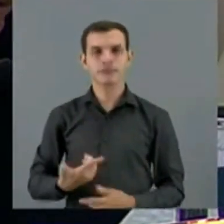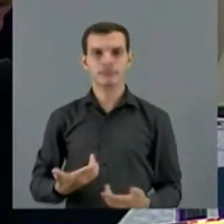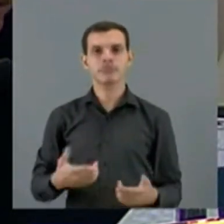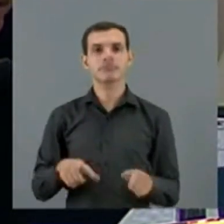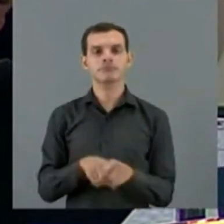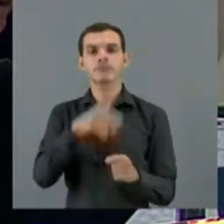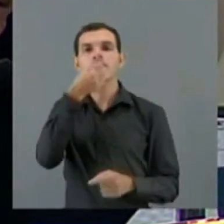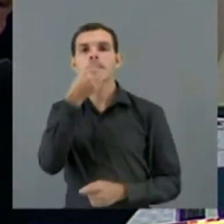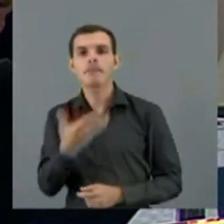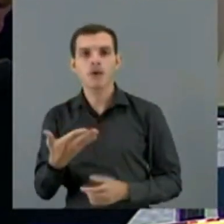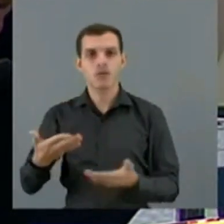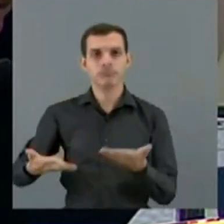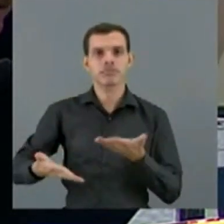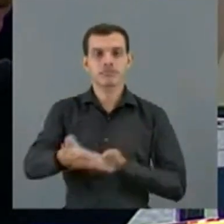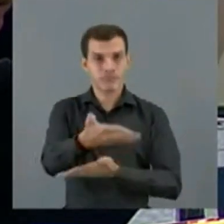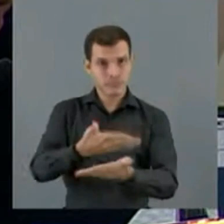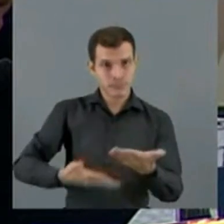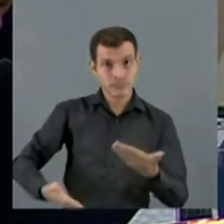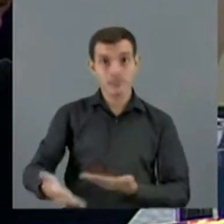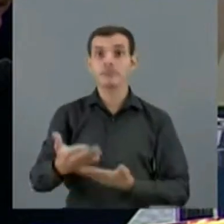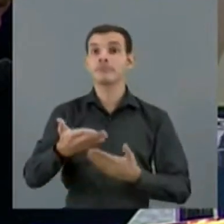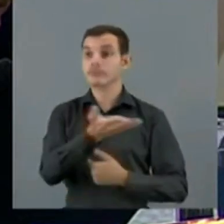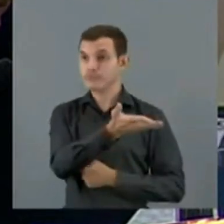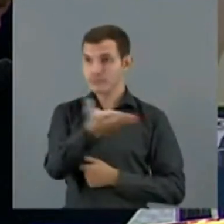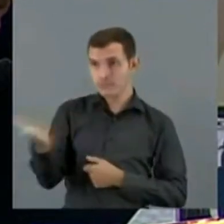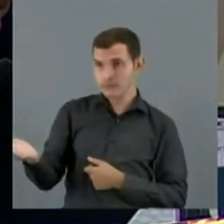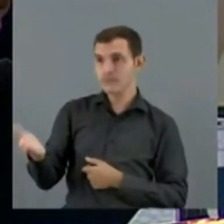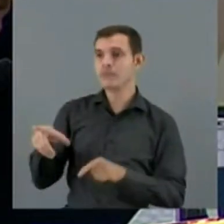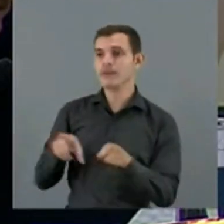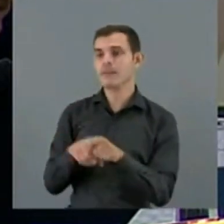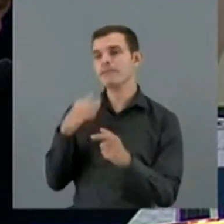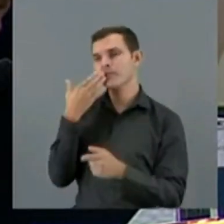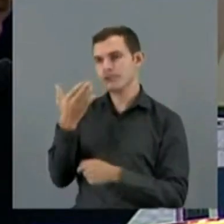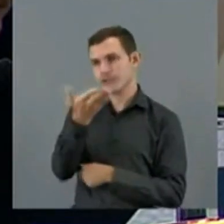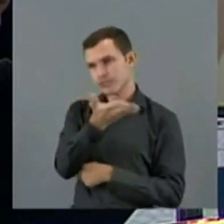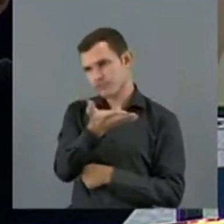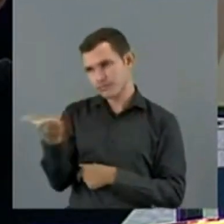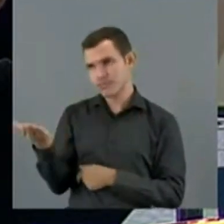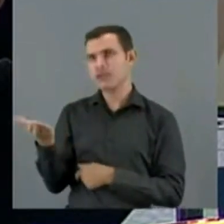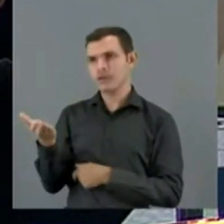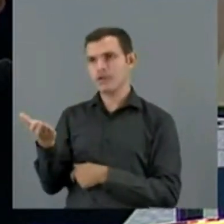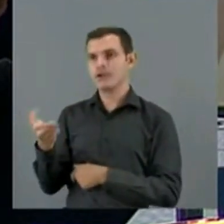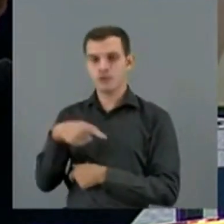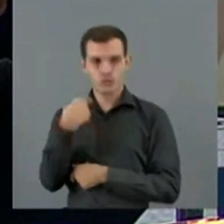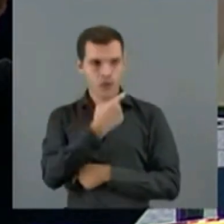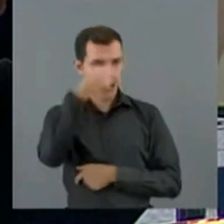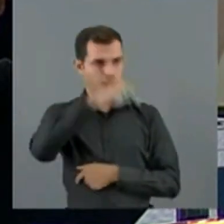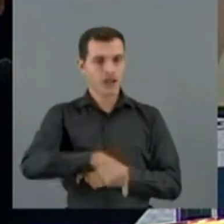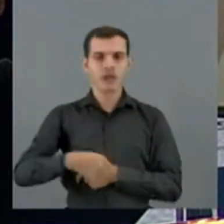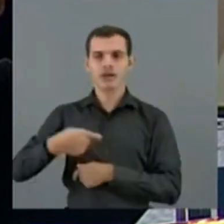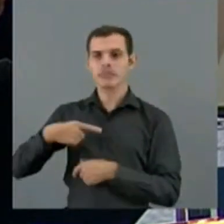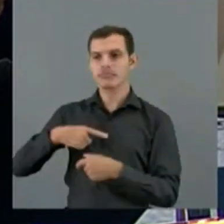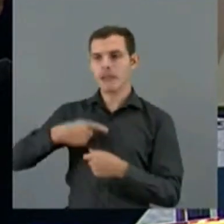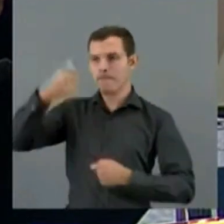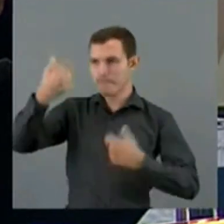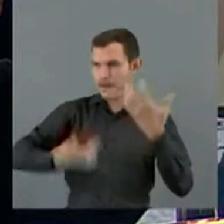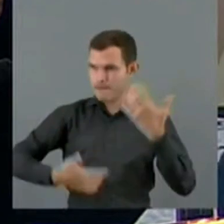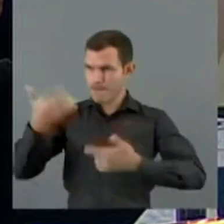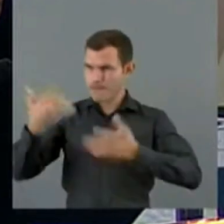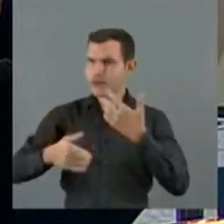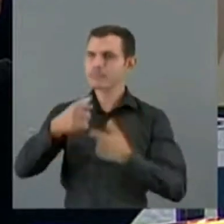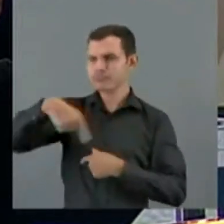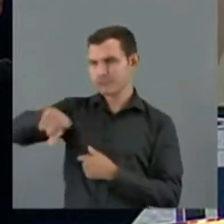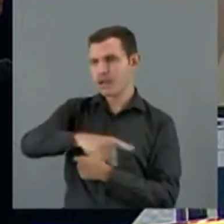pedir aqui, sem dúvida, que Vossa Excelência analise a nossa exposição e, claro, não teria